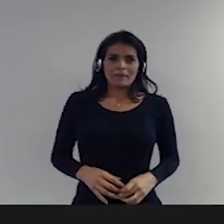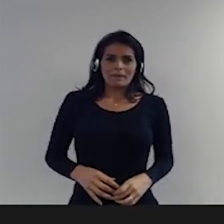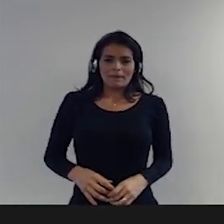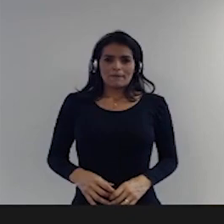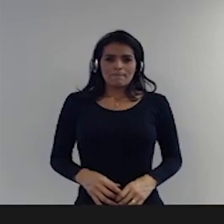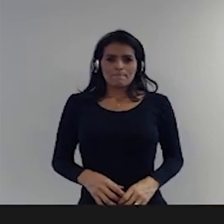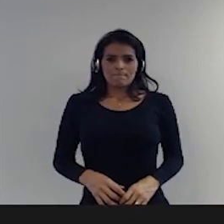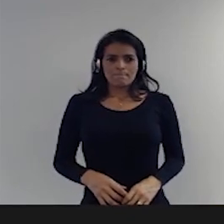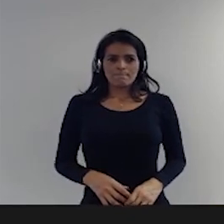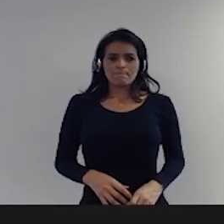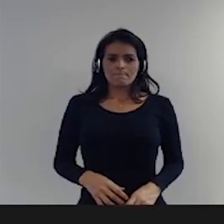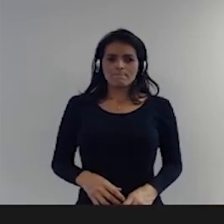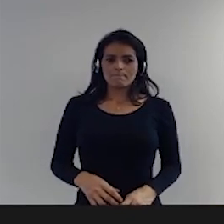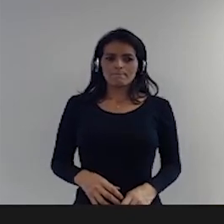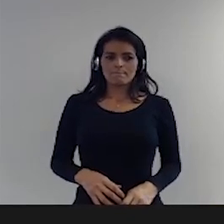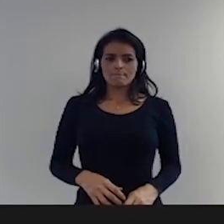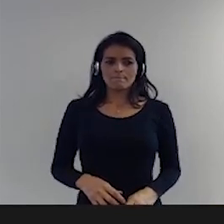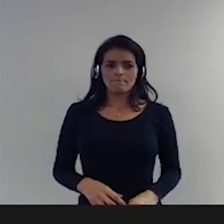selecionei algumas